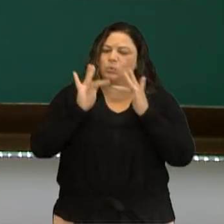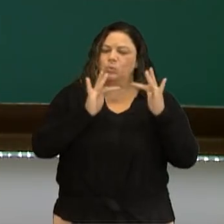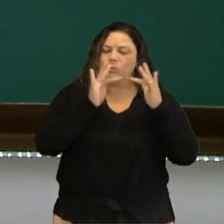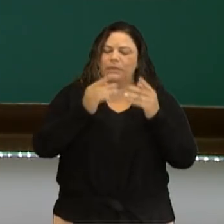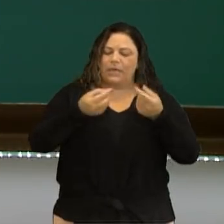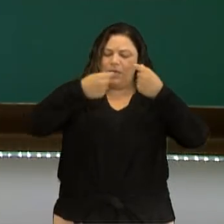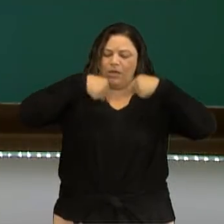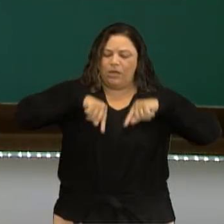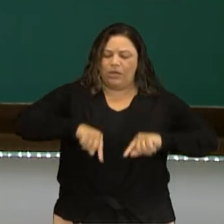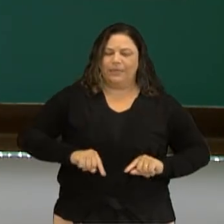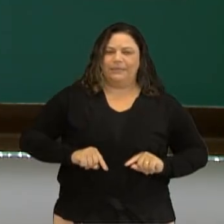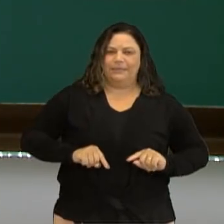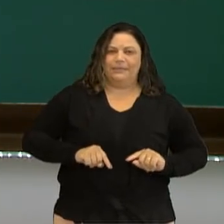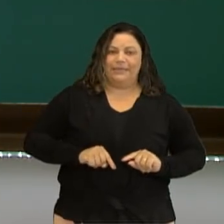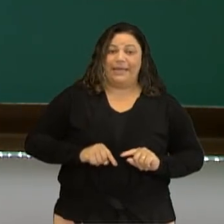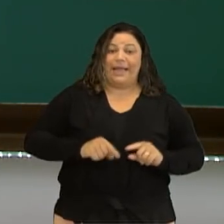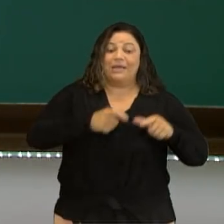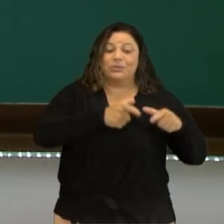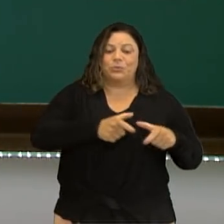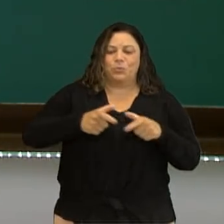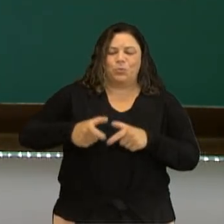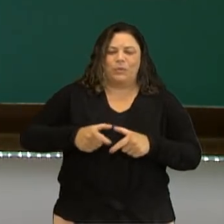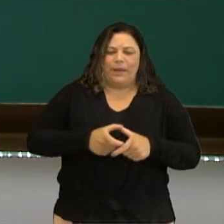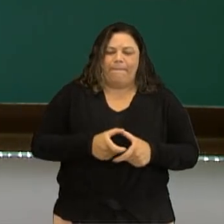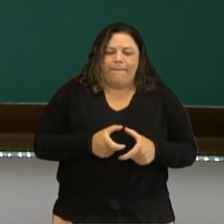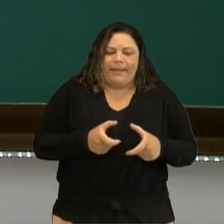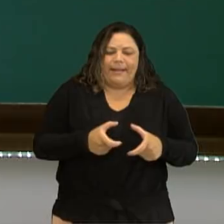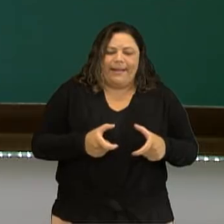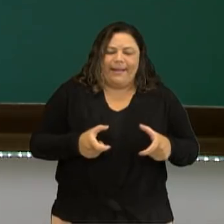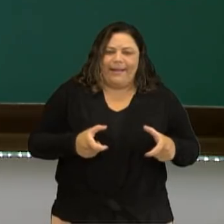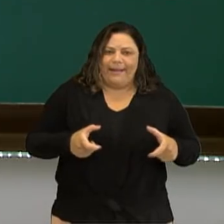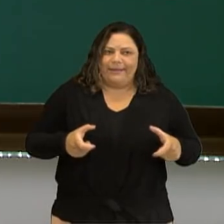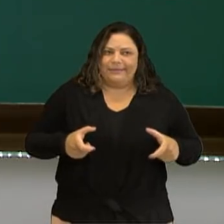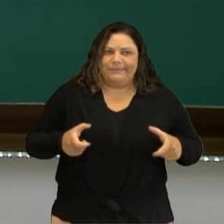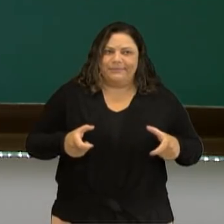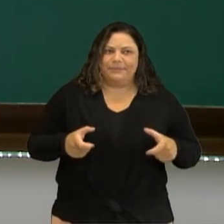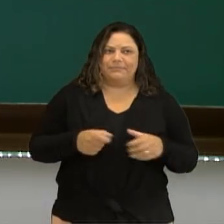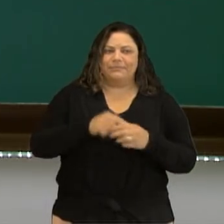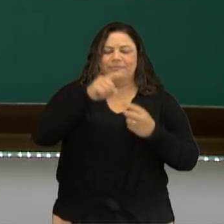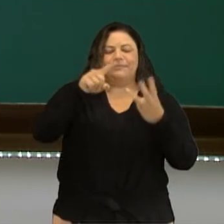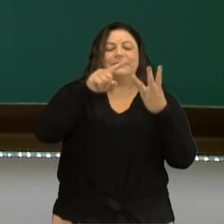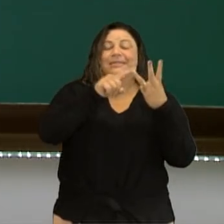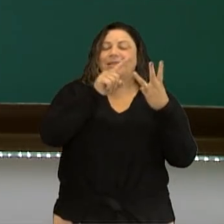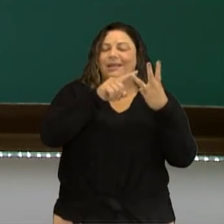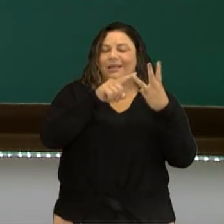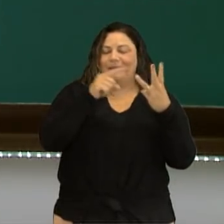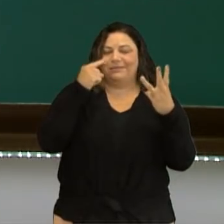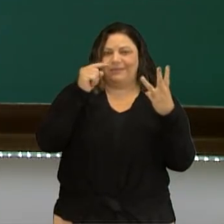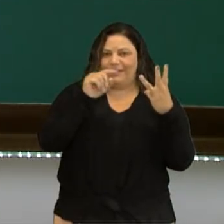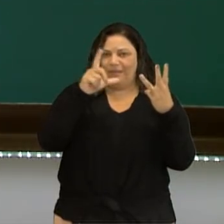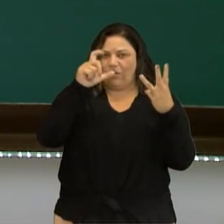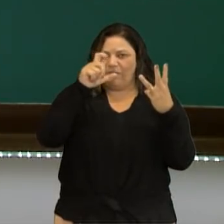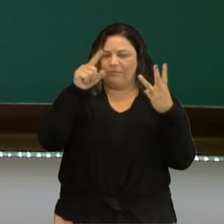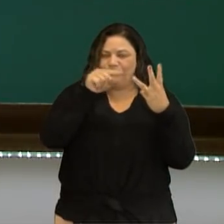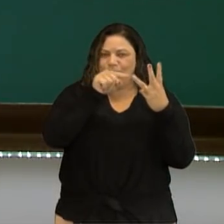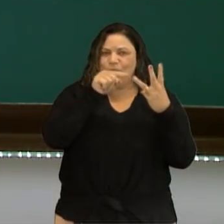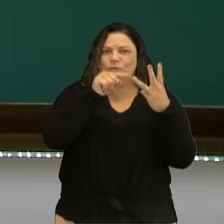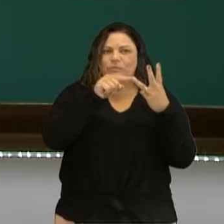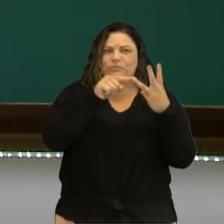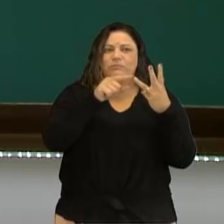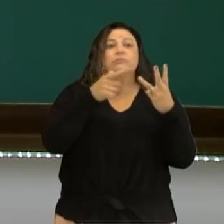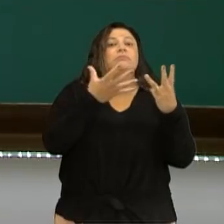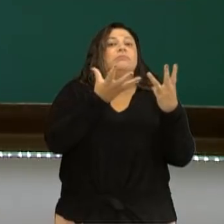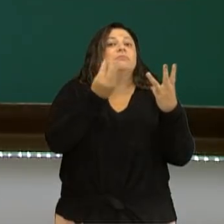corpo e acha o local propício para se multiplicar, percebam na última das imagens, como já tem uma